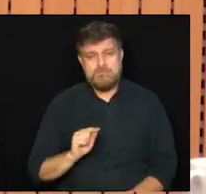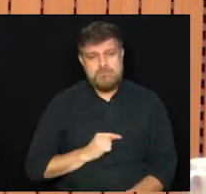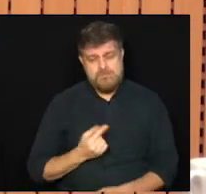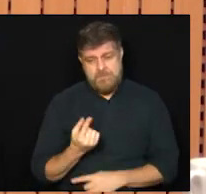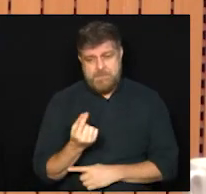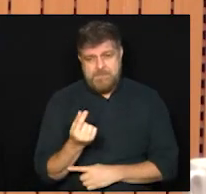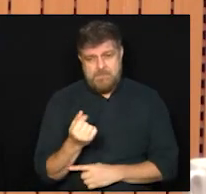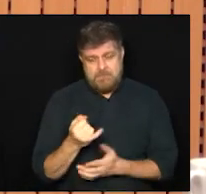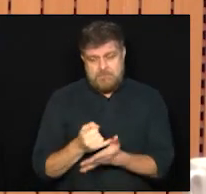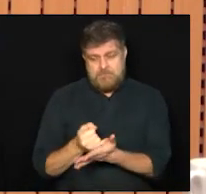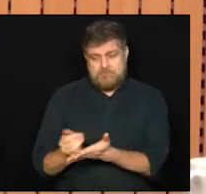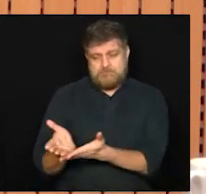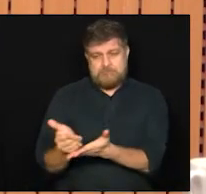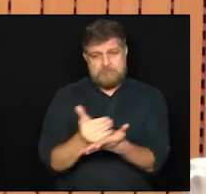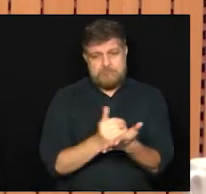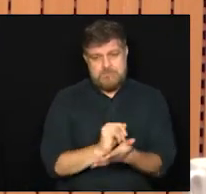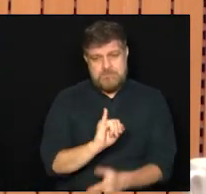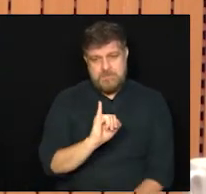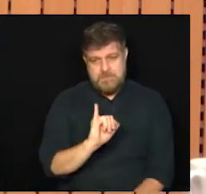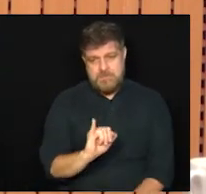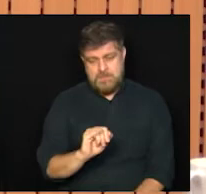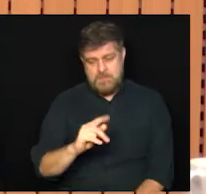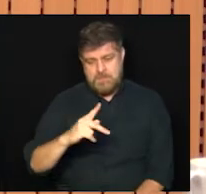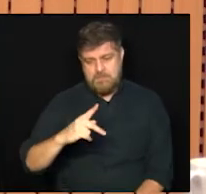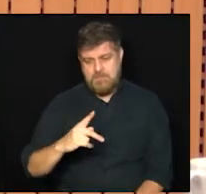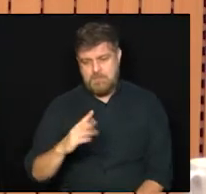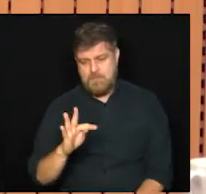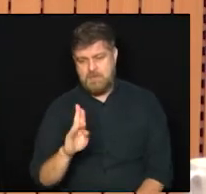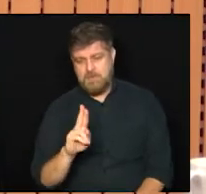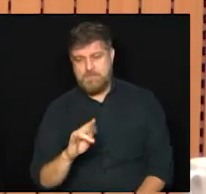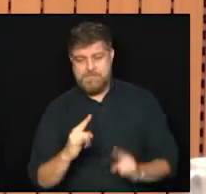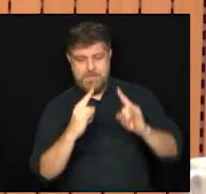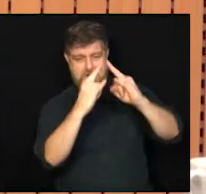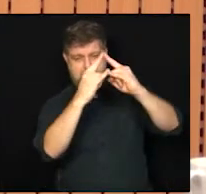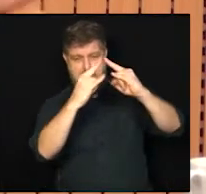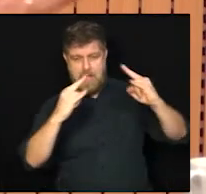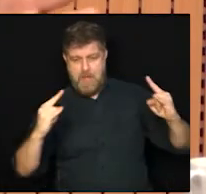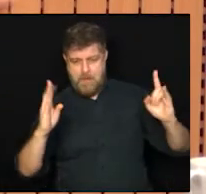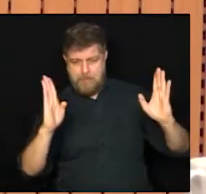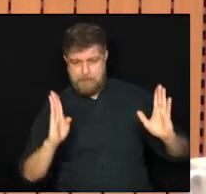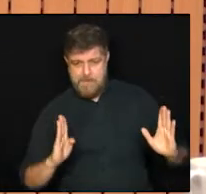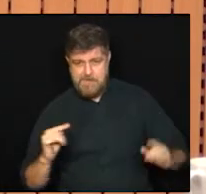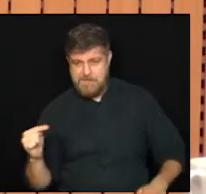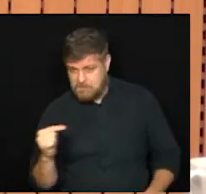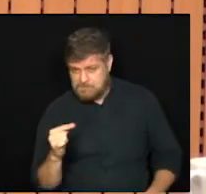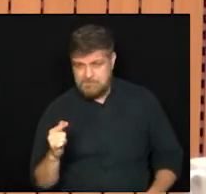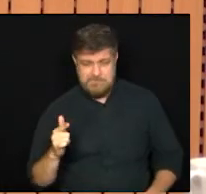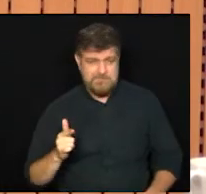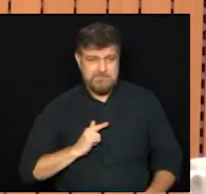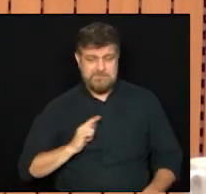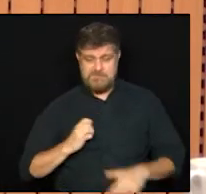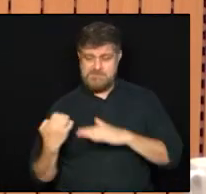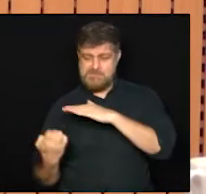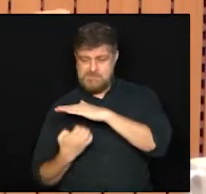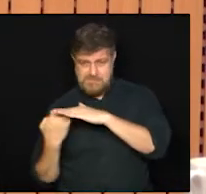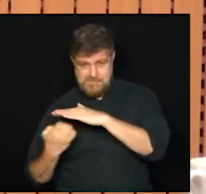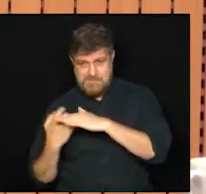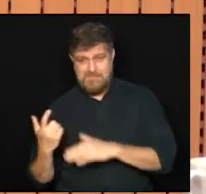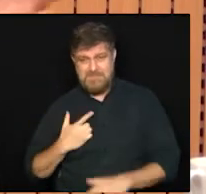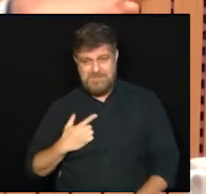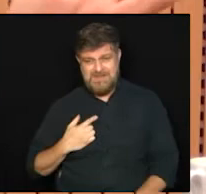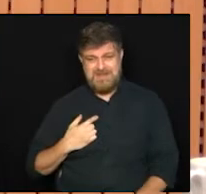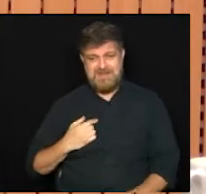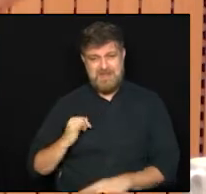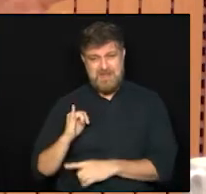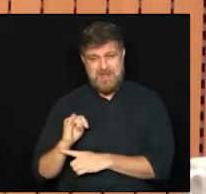alíquota do IPTU dos galpões, barracões, que afeta parcialmente as empresas, eu acho que